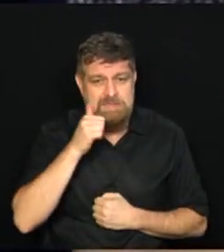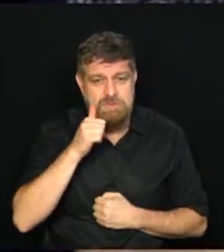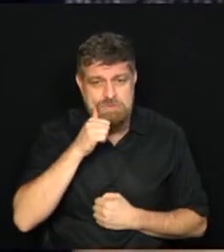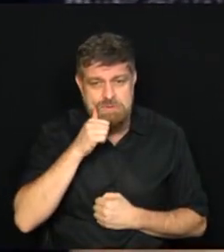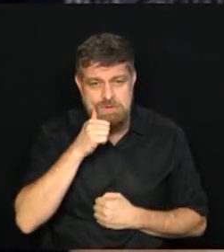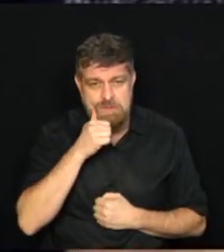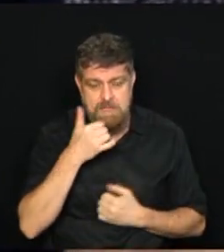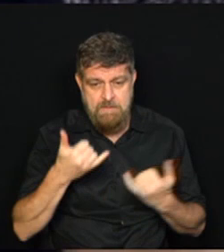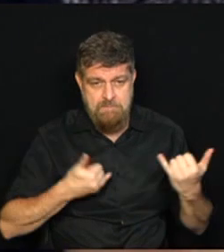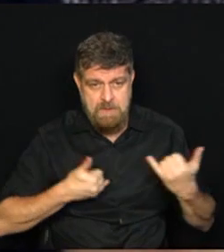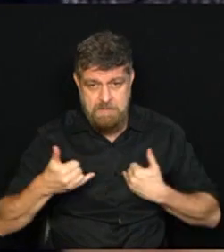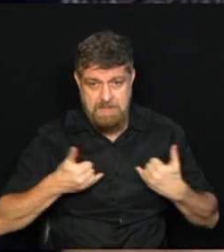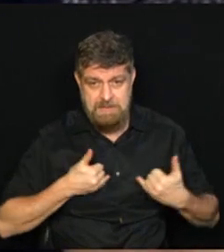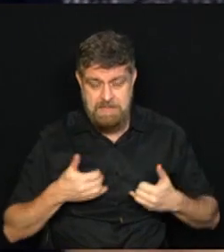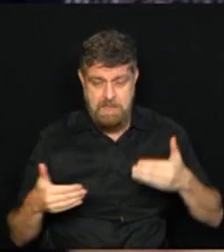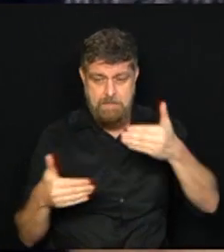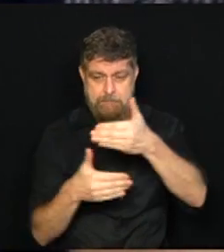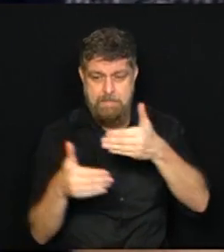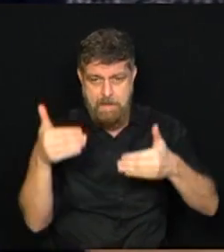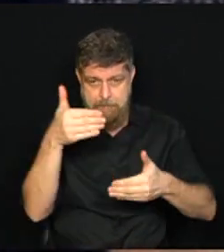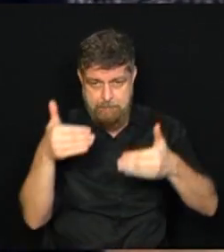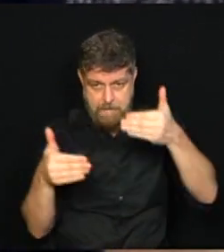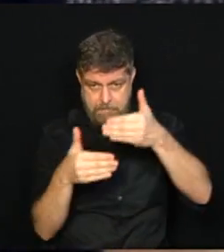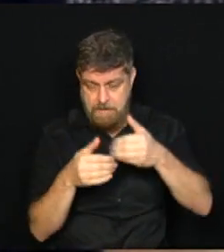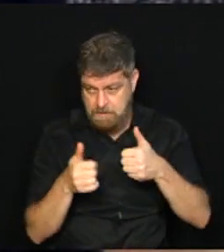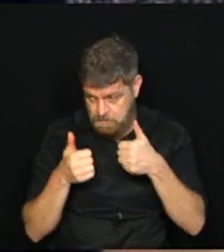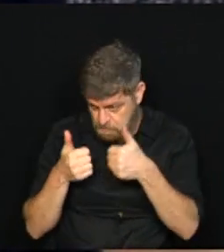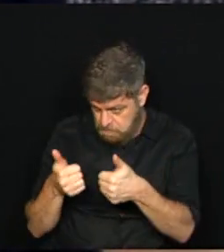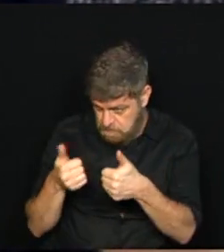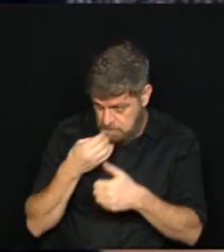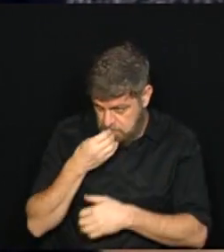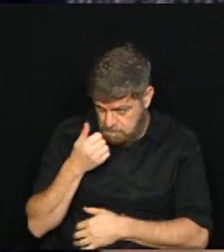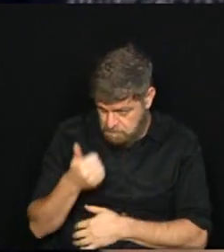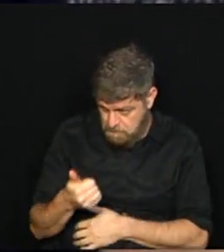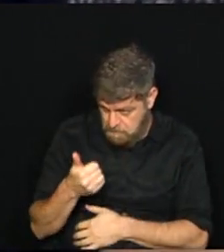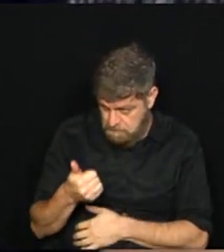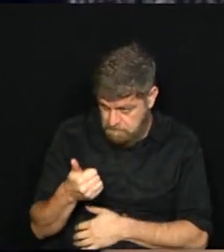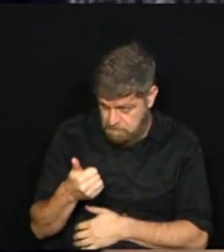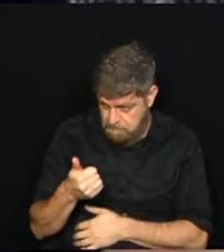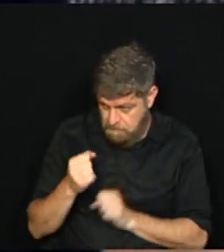apresentação. A gente tem uma pequena apresentação, tudo bem?